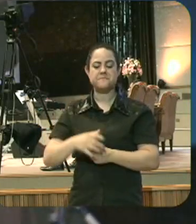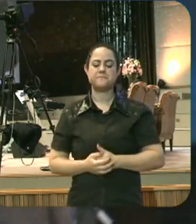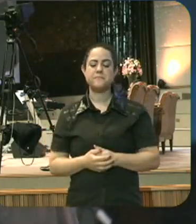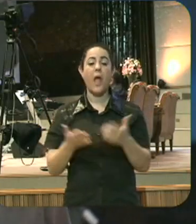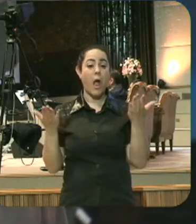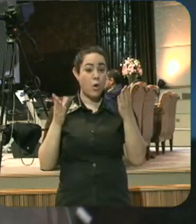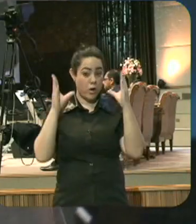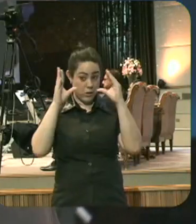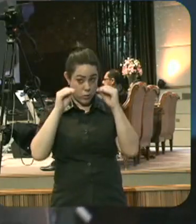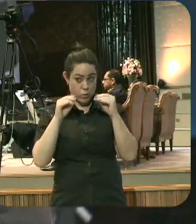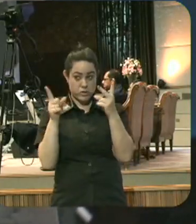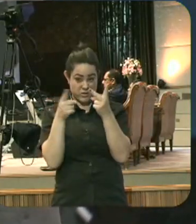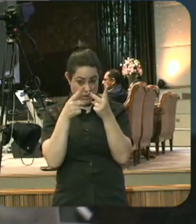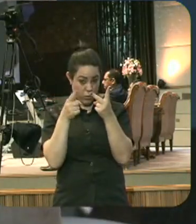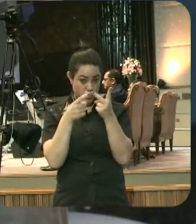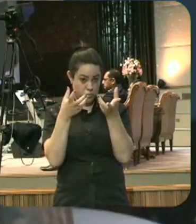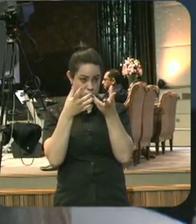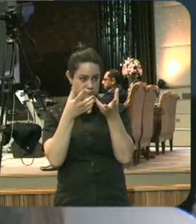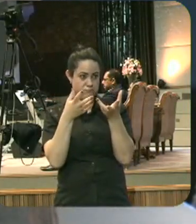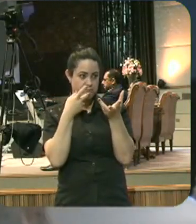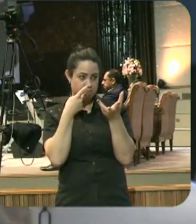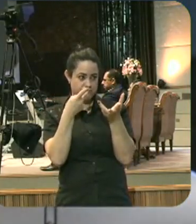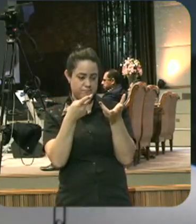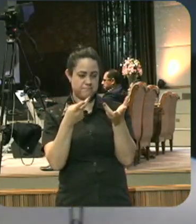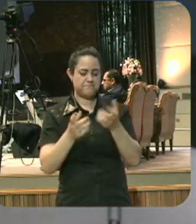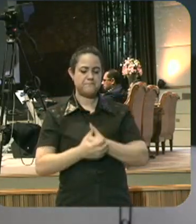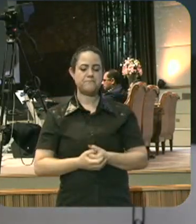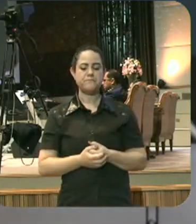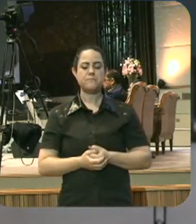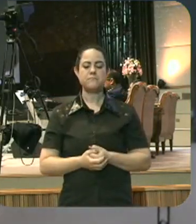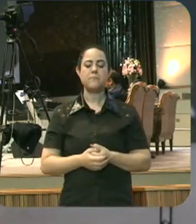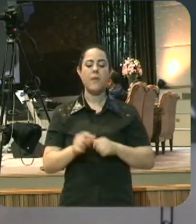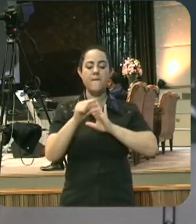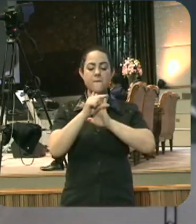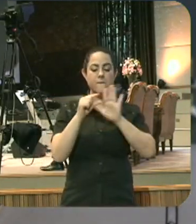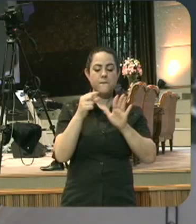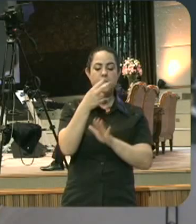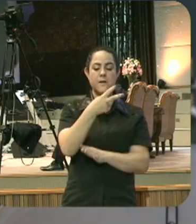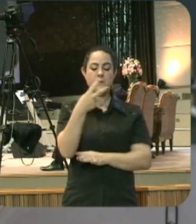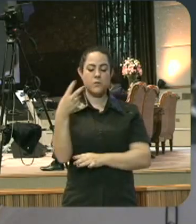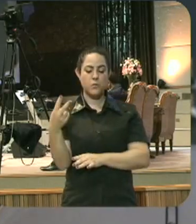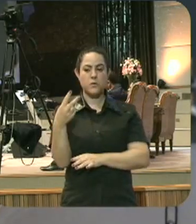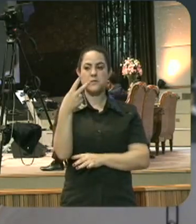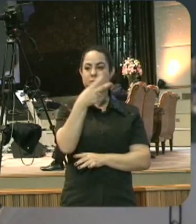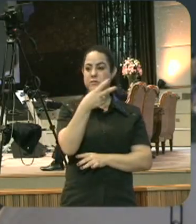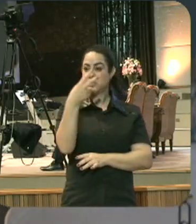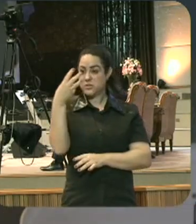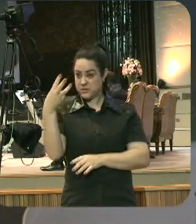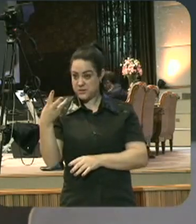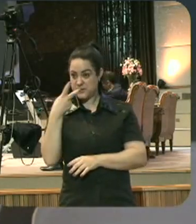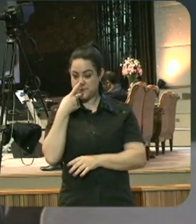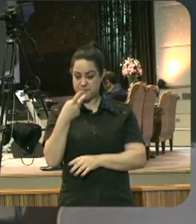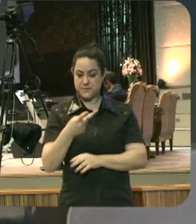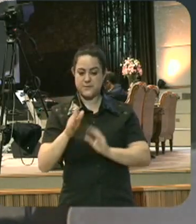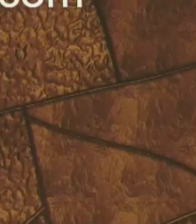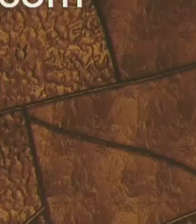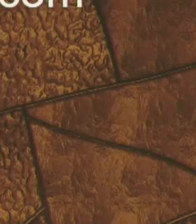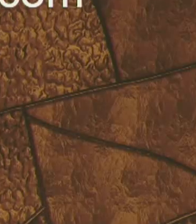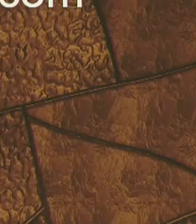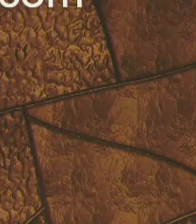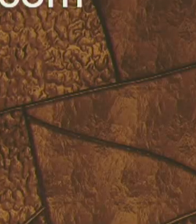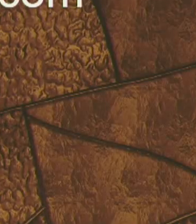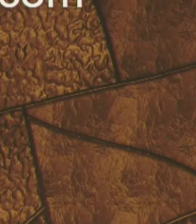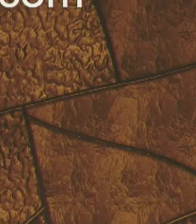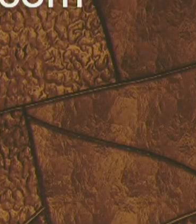dar agora à noite para você, vai aparecer nos versículos 22 e 23, onde a Bíblia diz assim: e